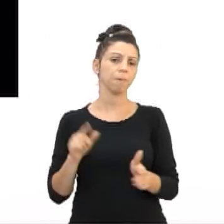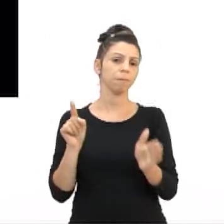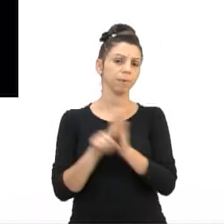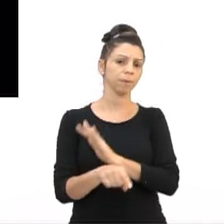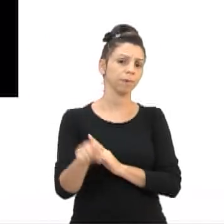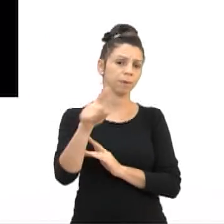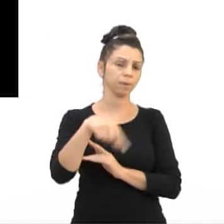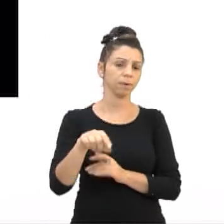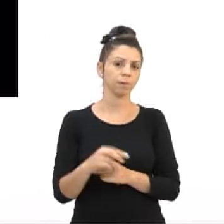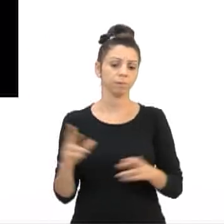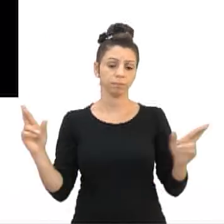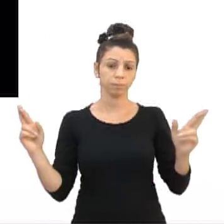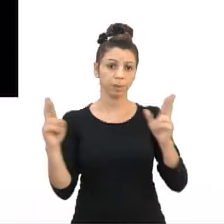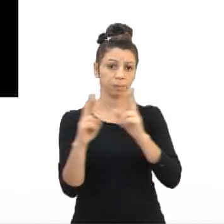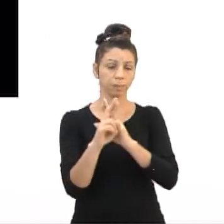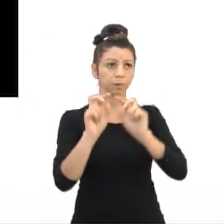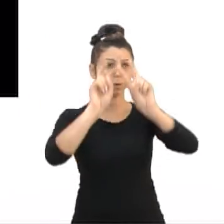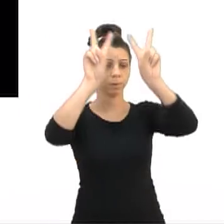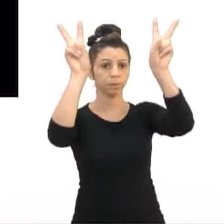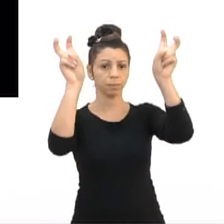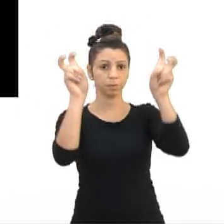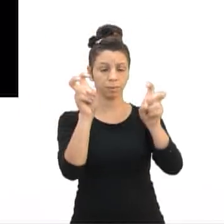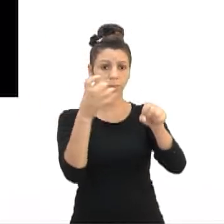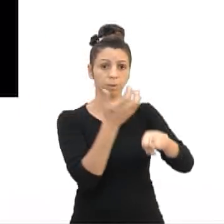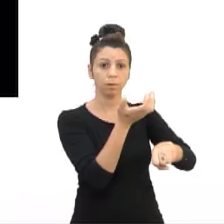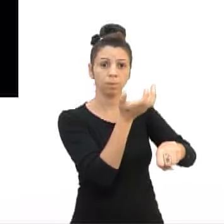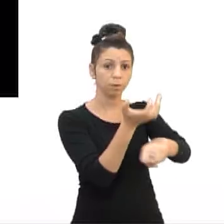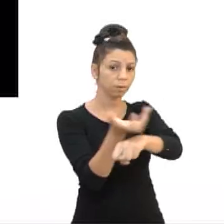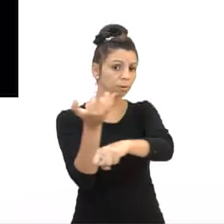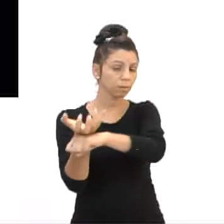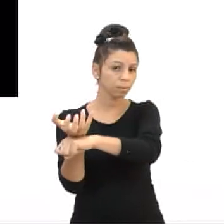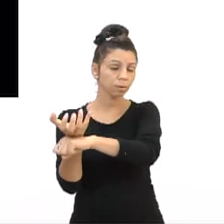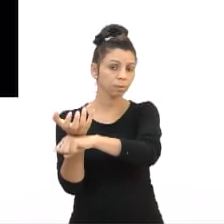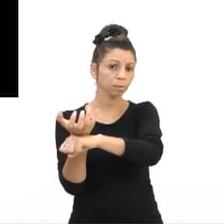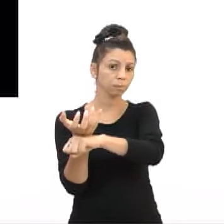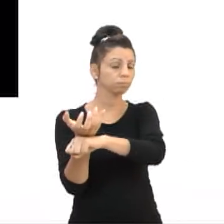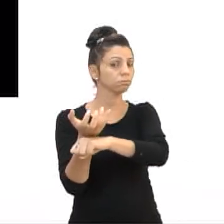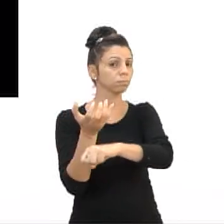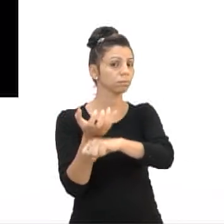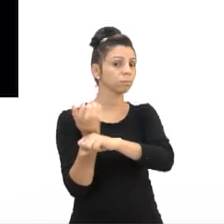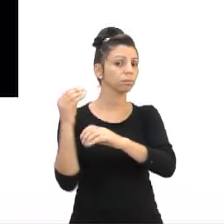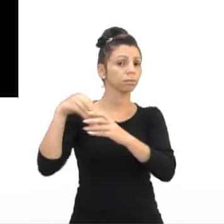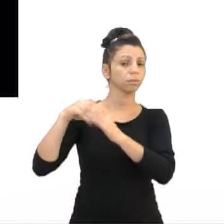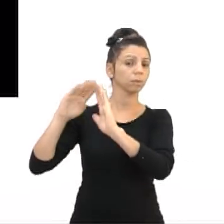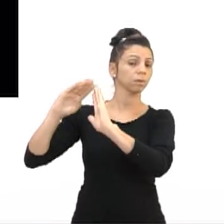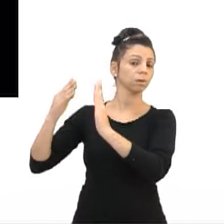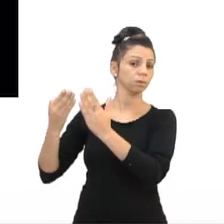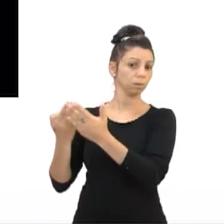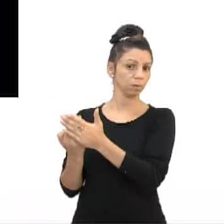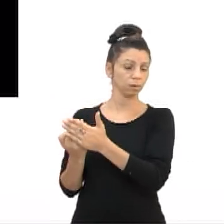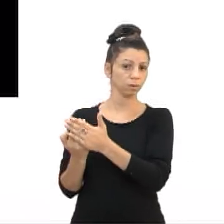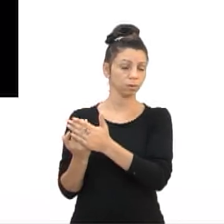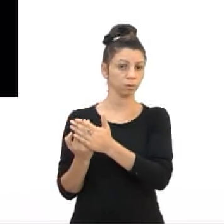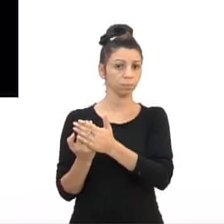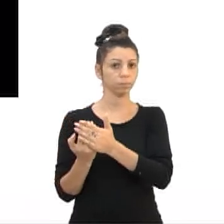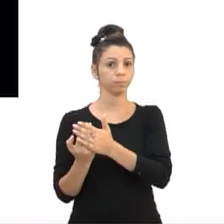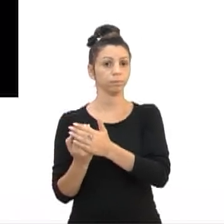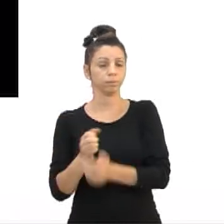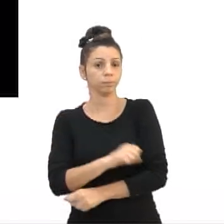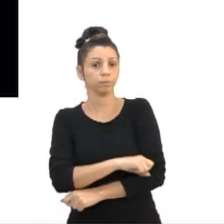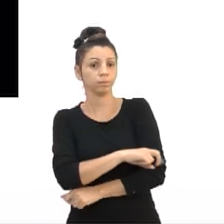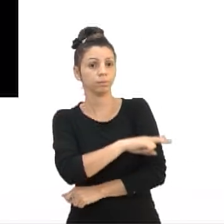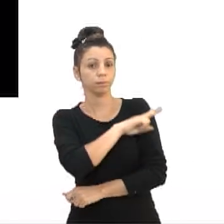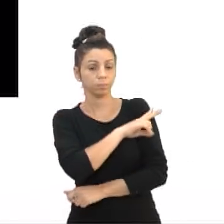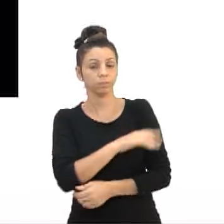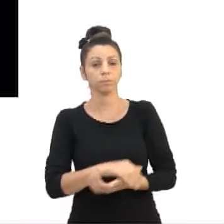para associar esse título a uma disciplina curricular, a uma disciplina que vocês têm aí no ensino fundamental, que disciplina